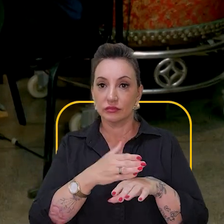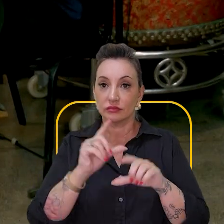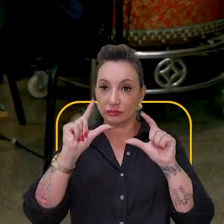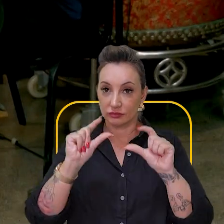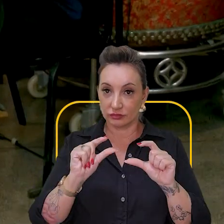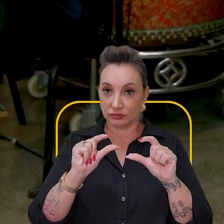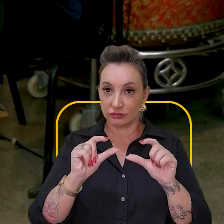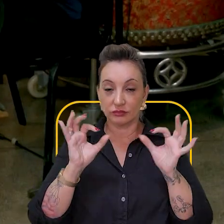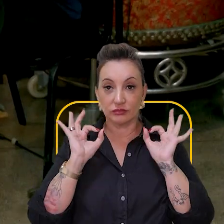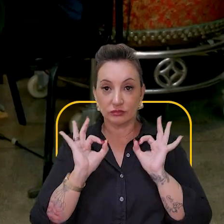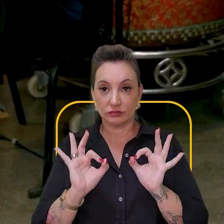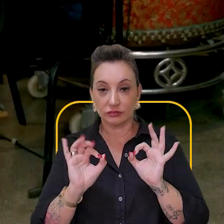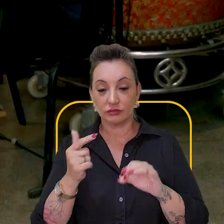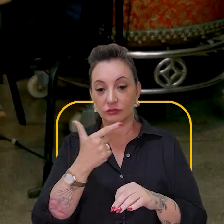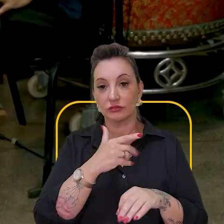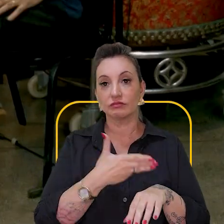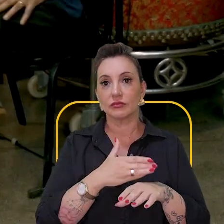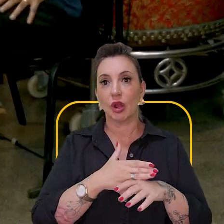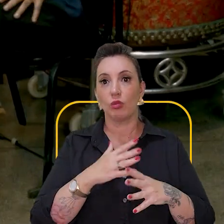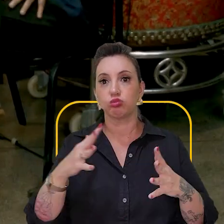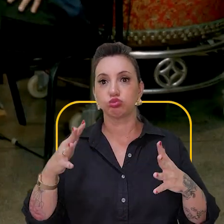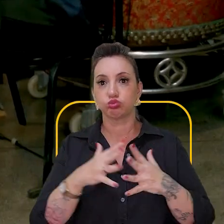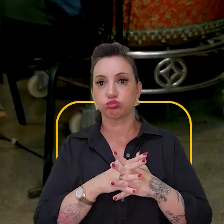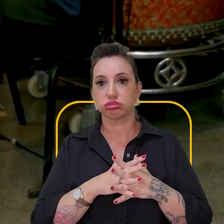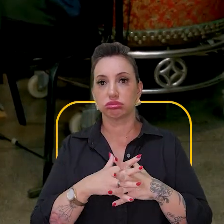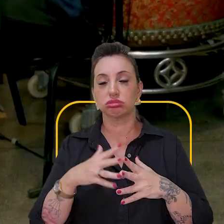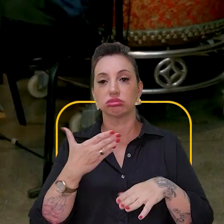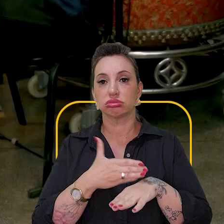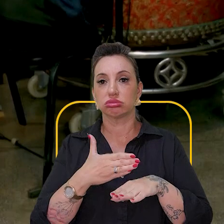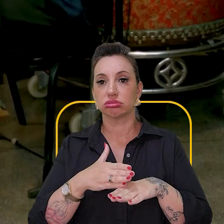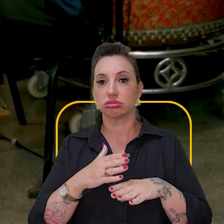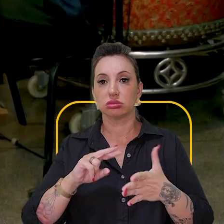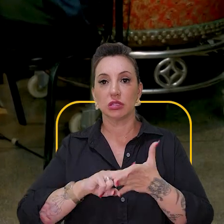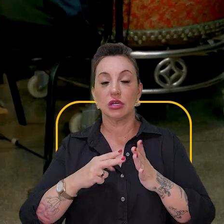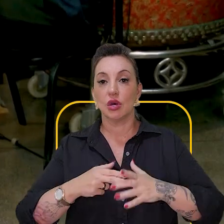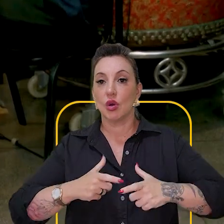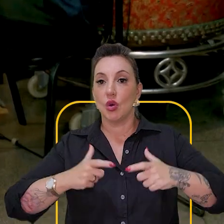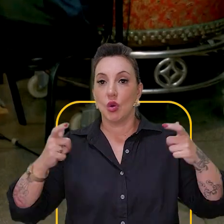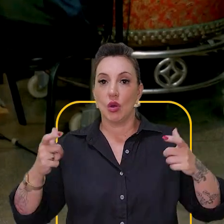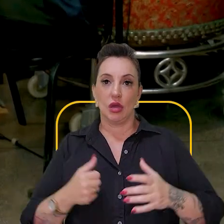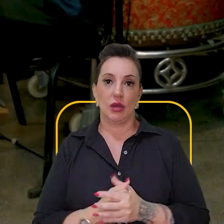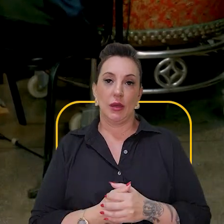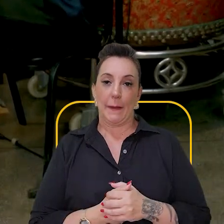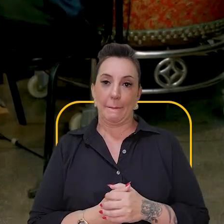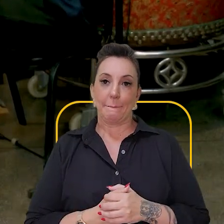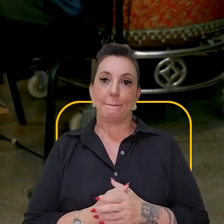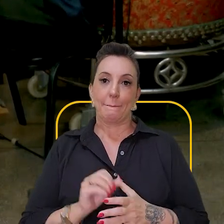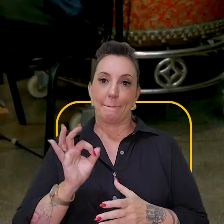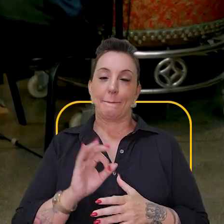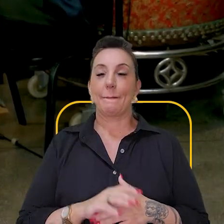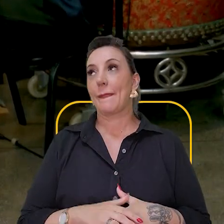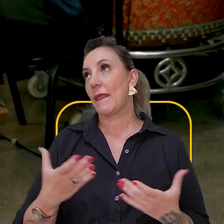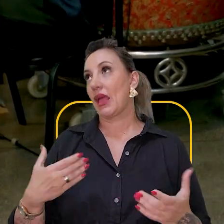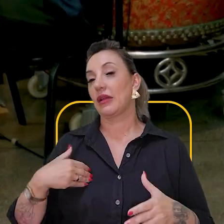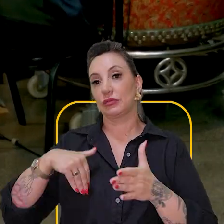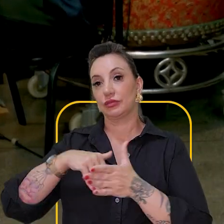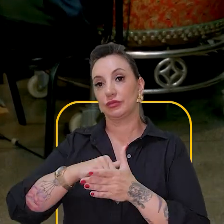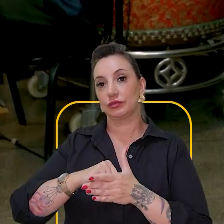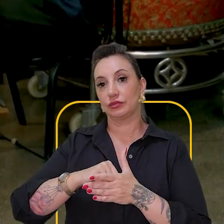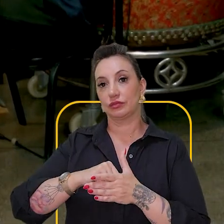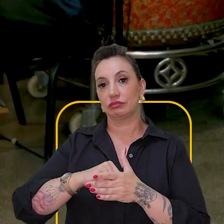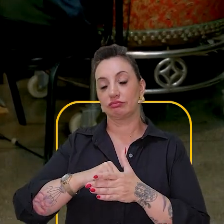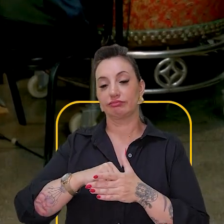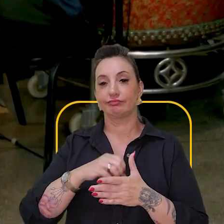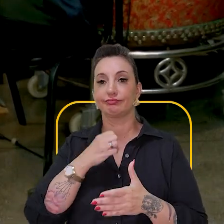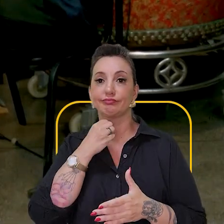treinar menos de forma correta do que treinar muito o fato de treinar muito não quer dizer muita coisa sim ai o meu chute